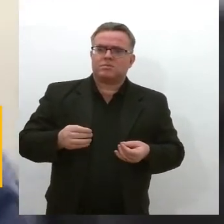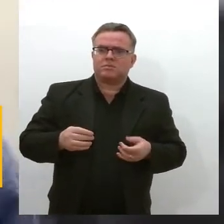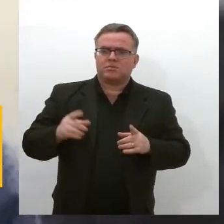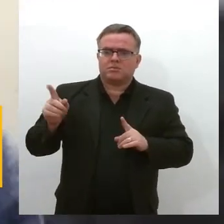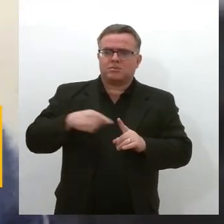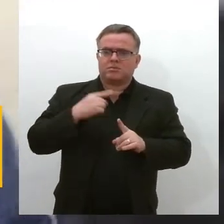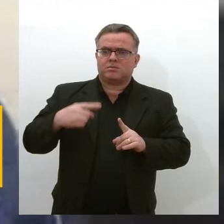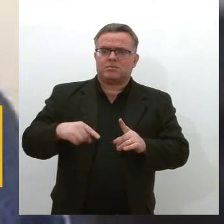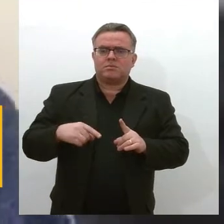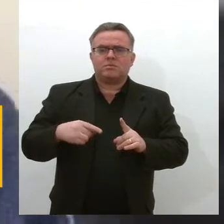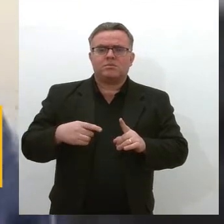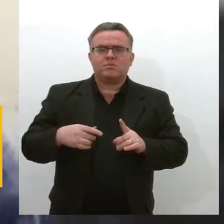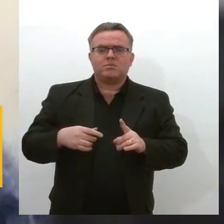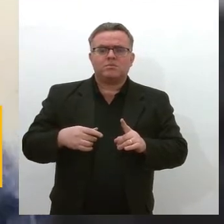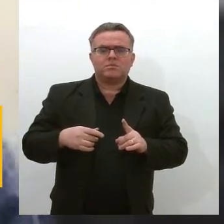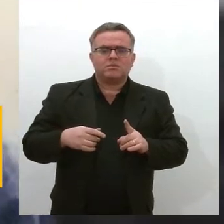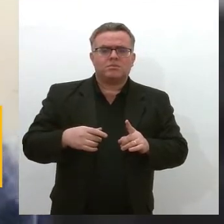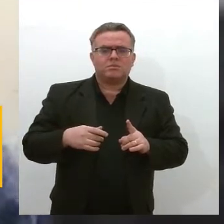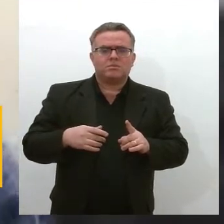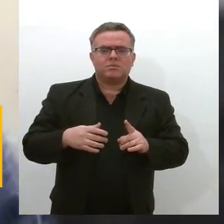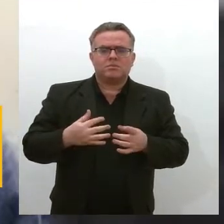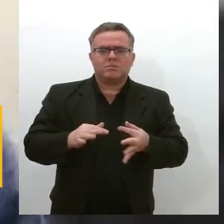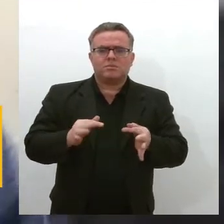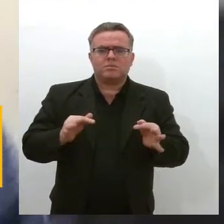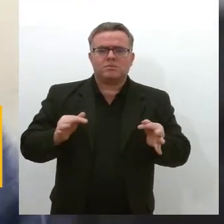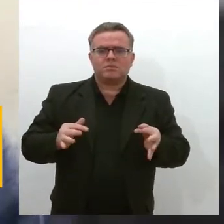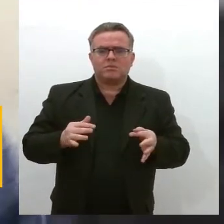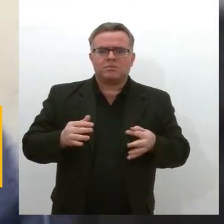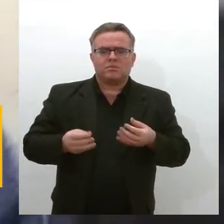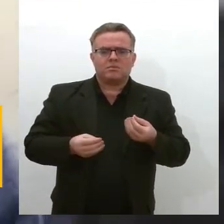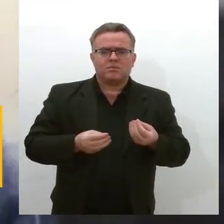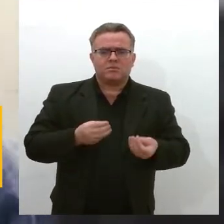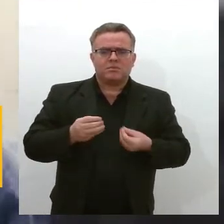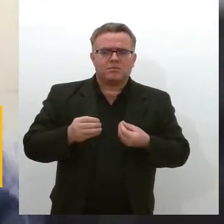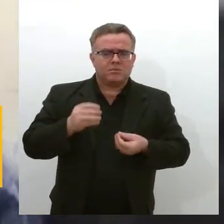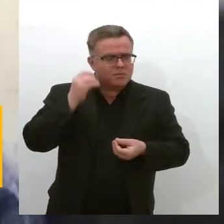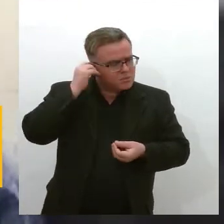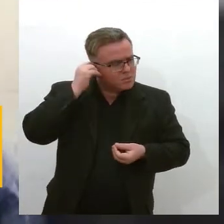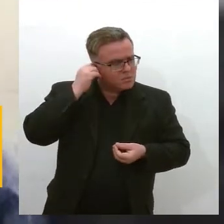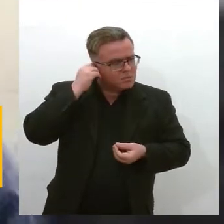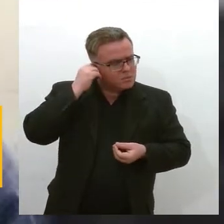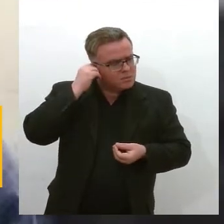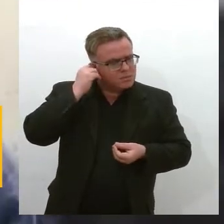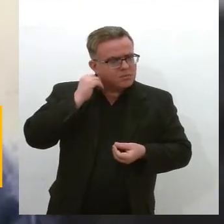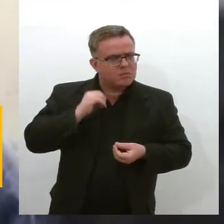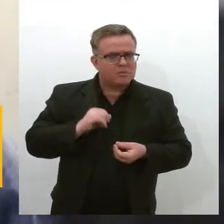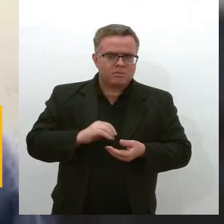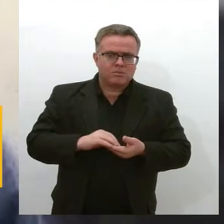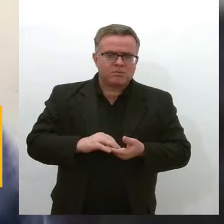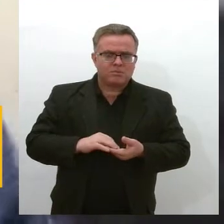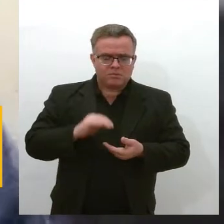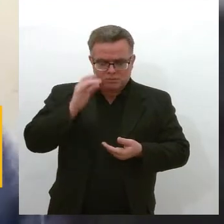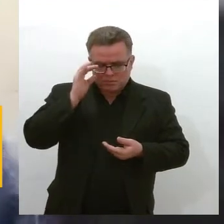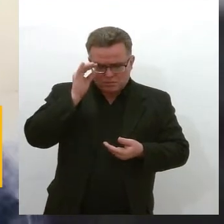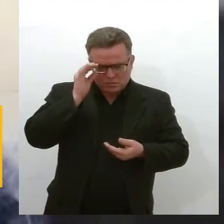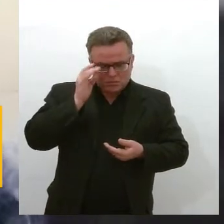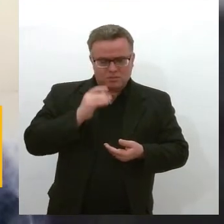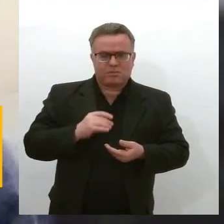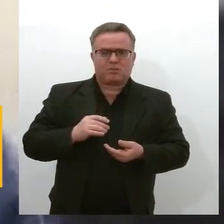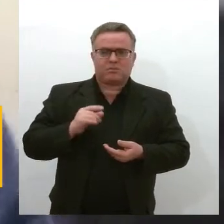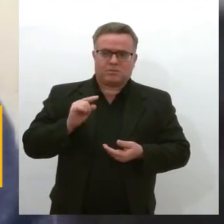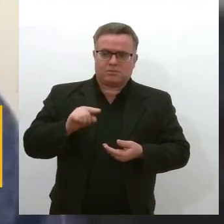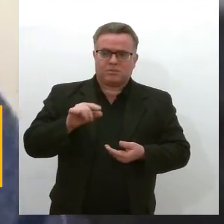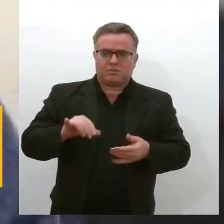que é insuportável, que para ela não termina. Então, muitas vezes, a pessoa que sofre com esse transtorno, com esse